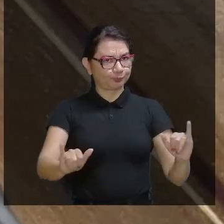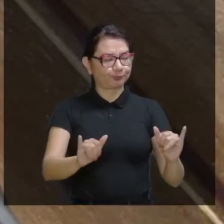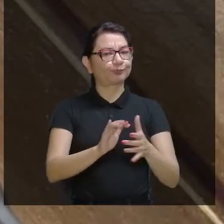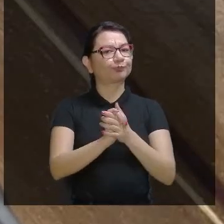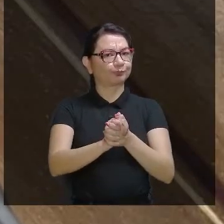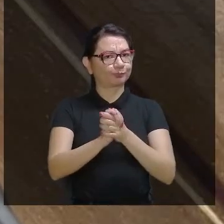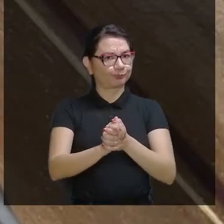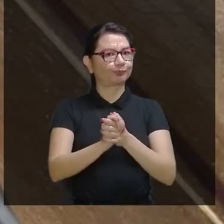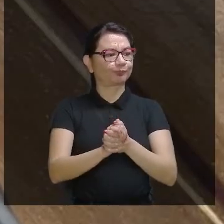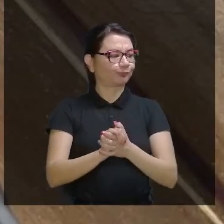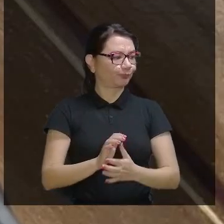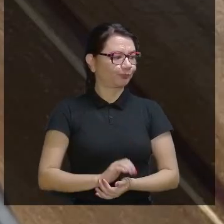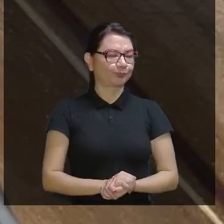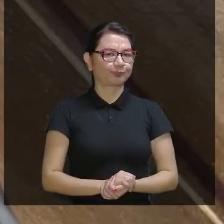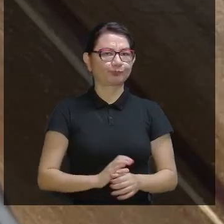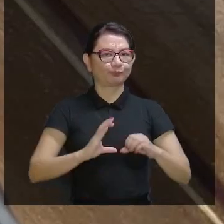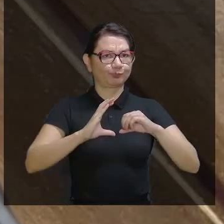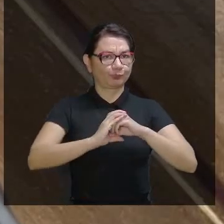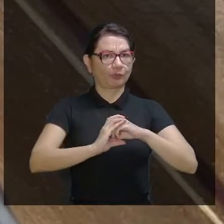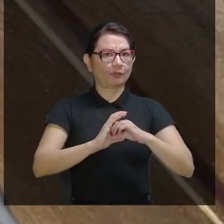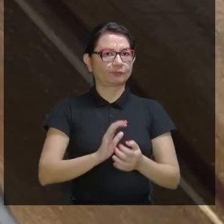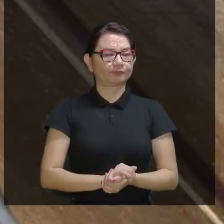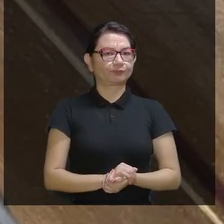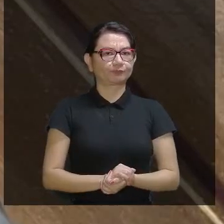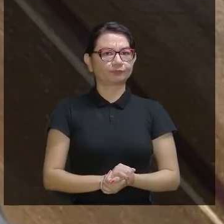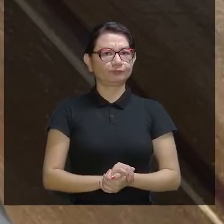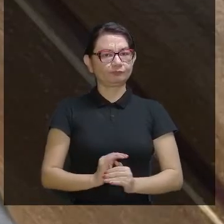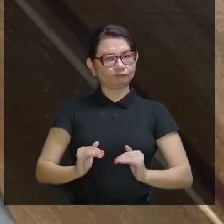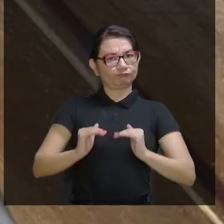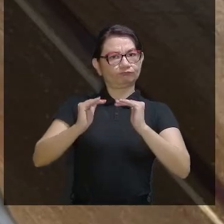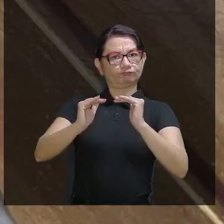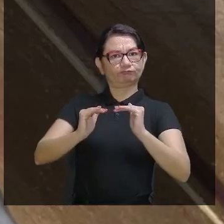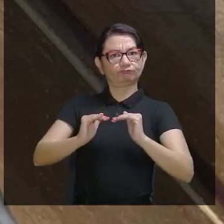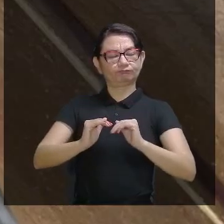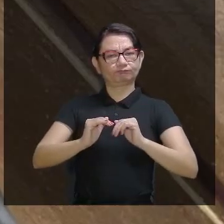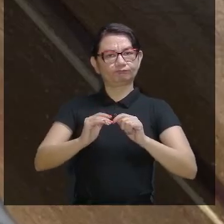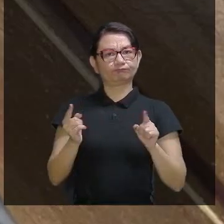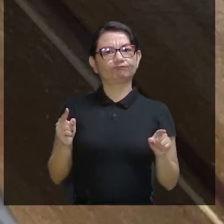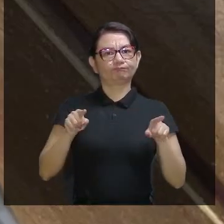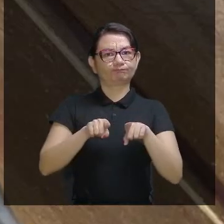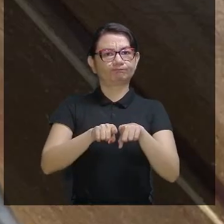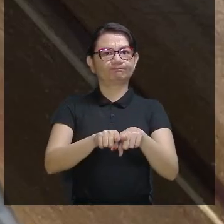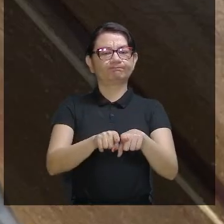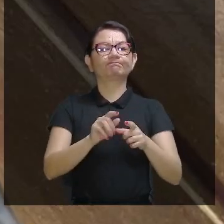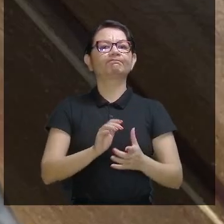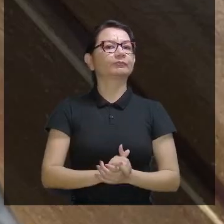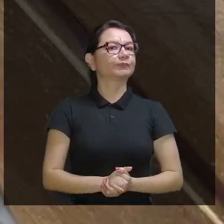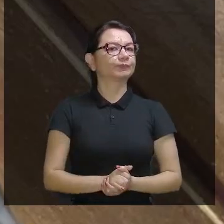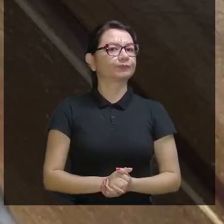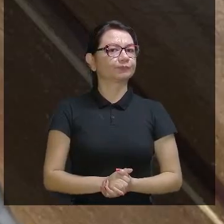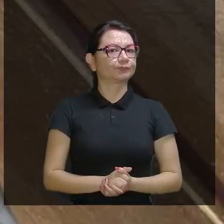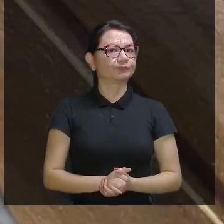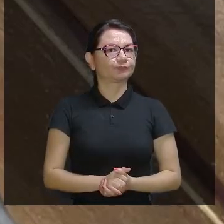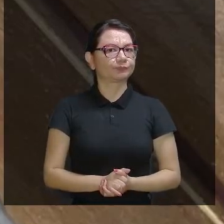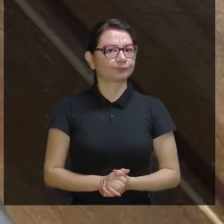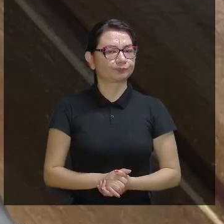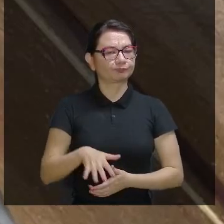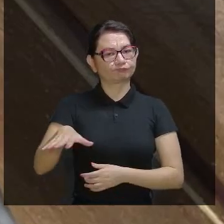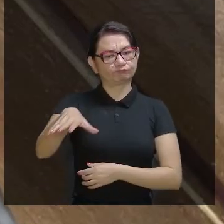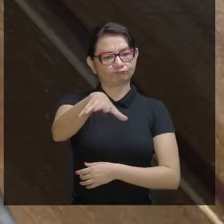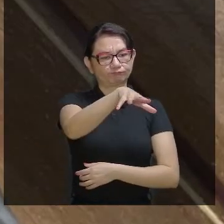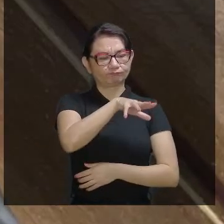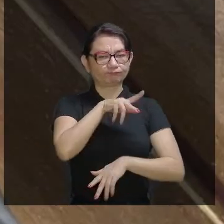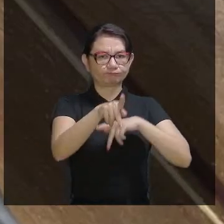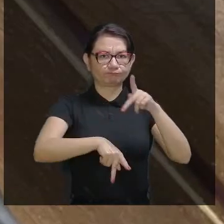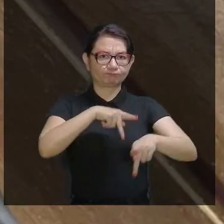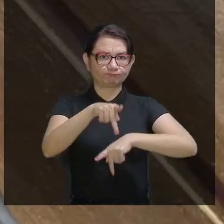manifestar um ponto do tribunal com essa categoria, com esse alto nível de engajamento, com a conscientização eleitoral de todas as